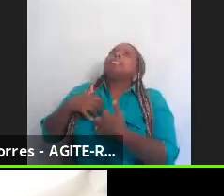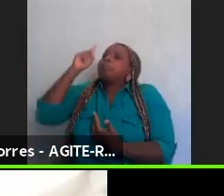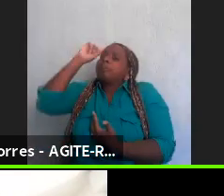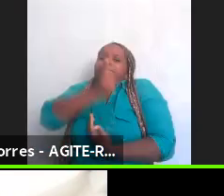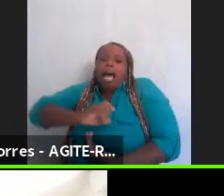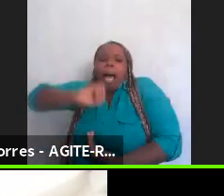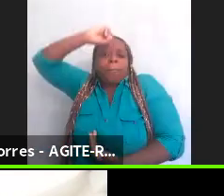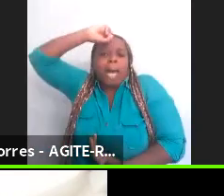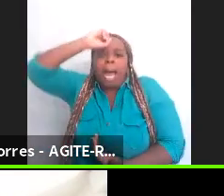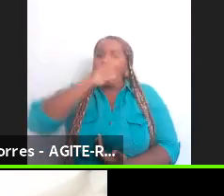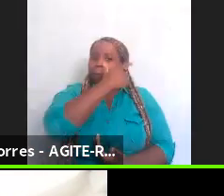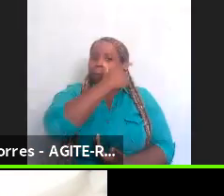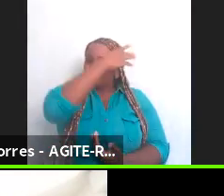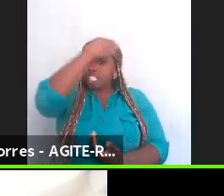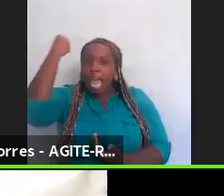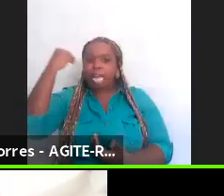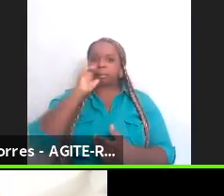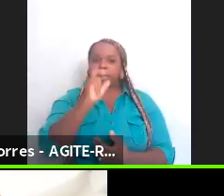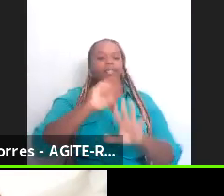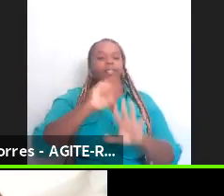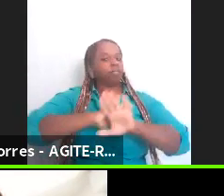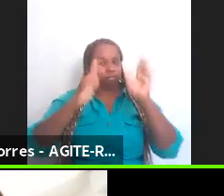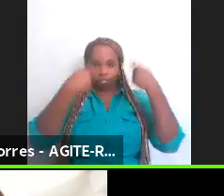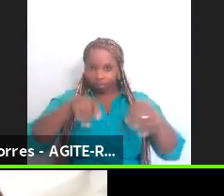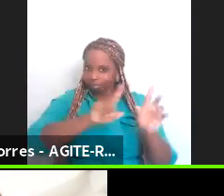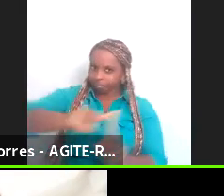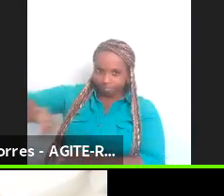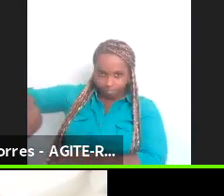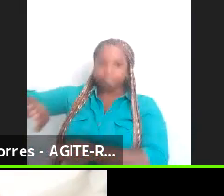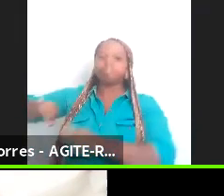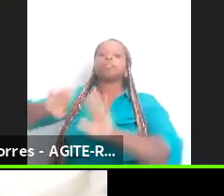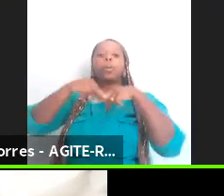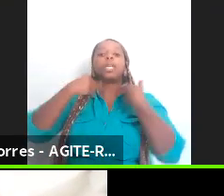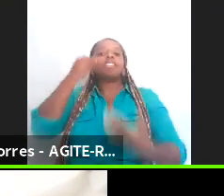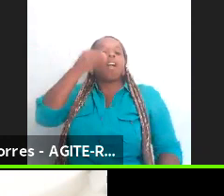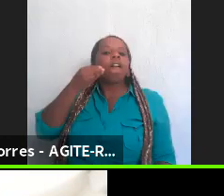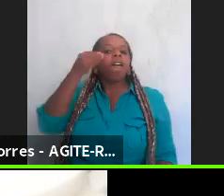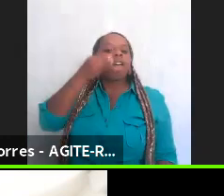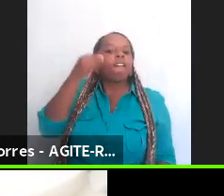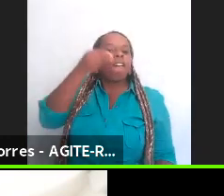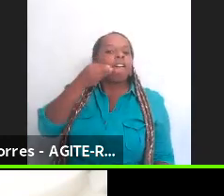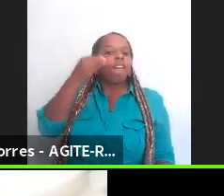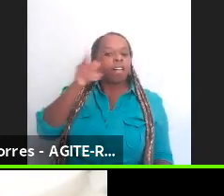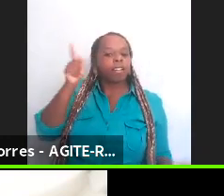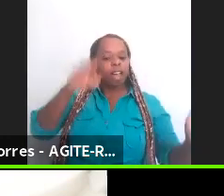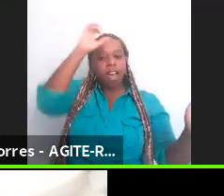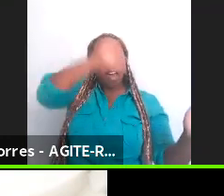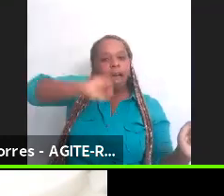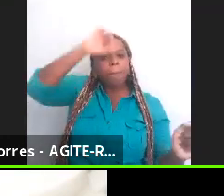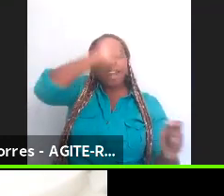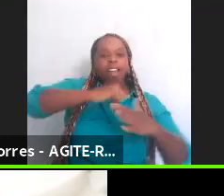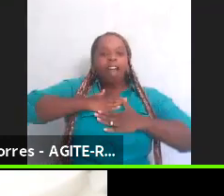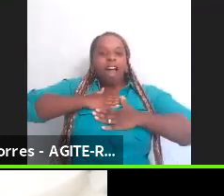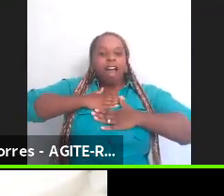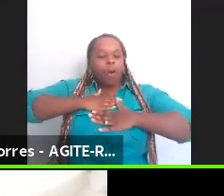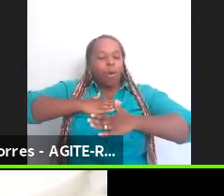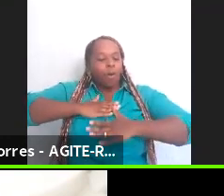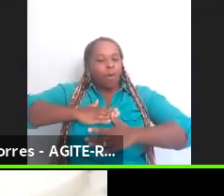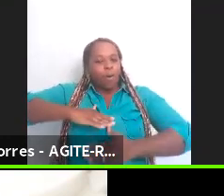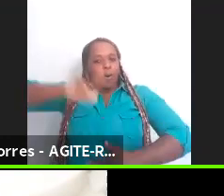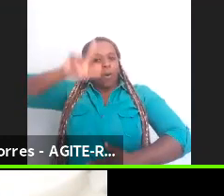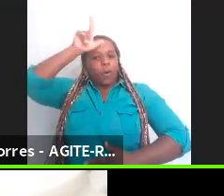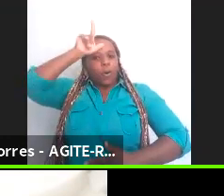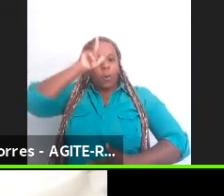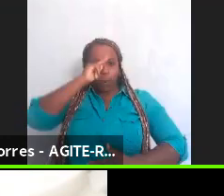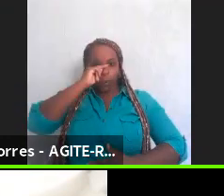aquela palavra. E a gente, com o tempo, com a experiência, você aprende a se acalmar. E